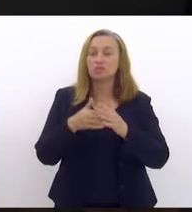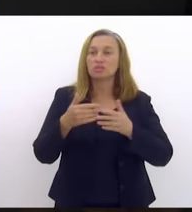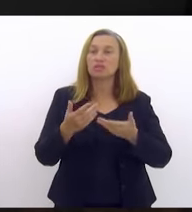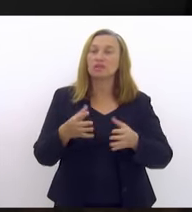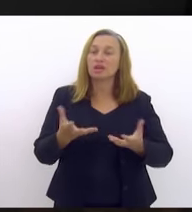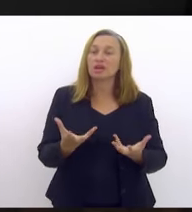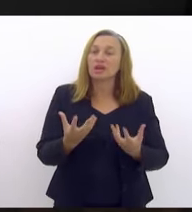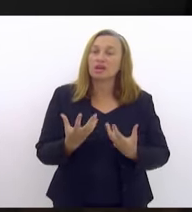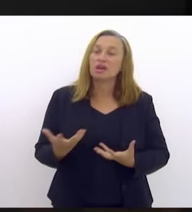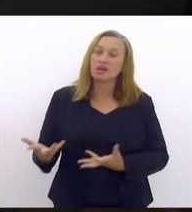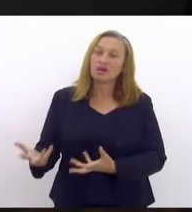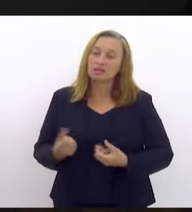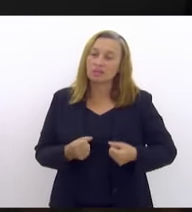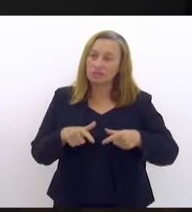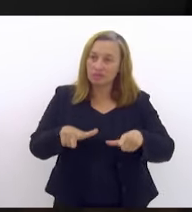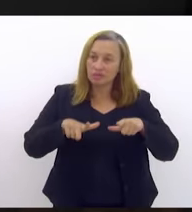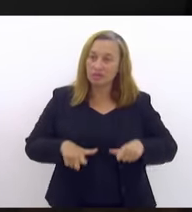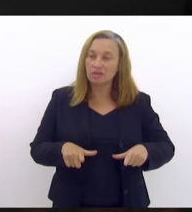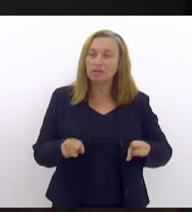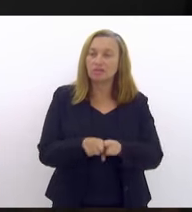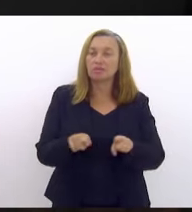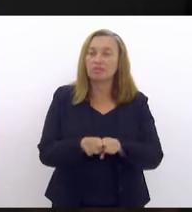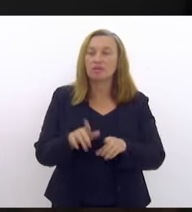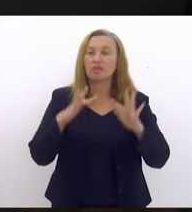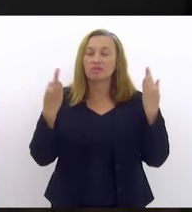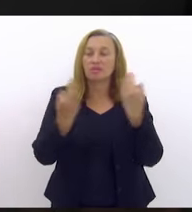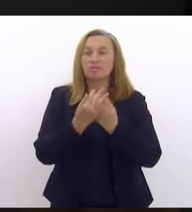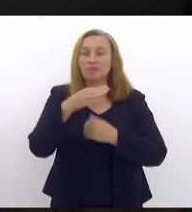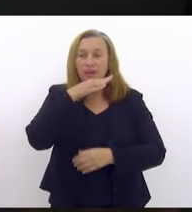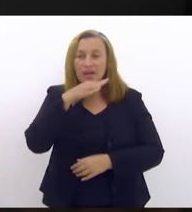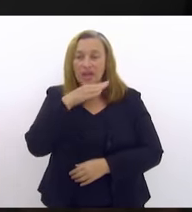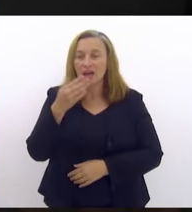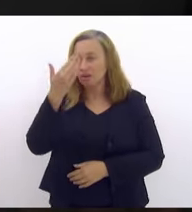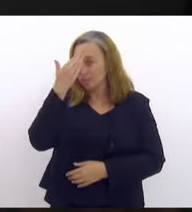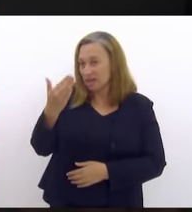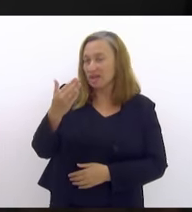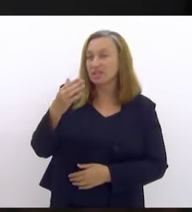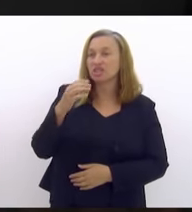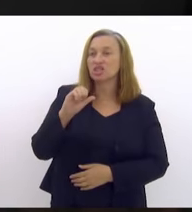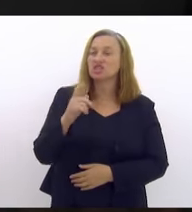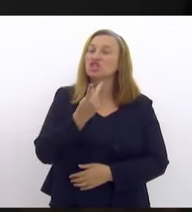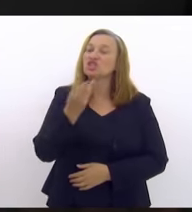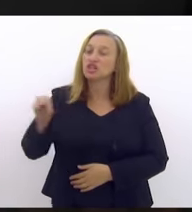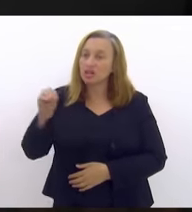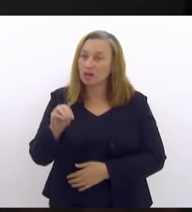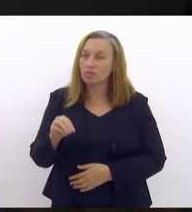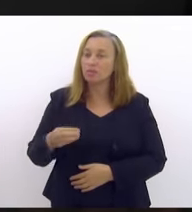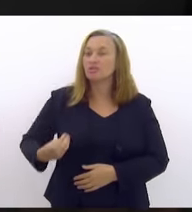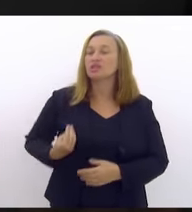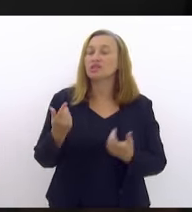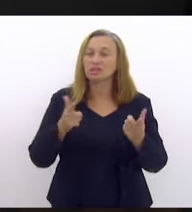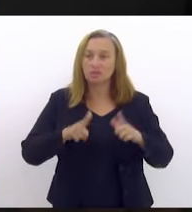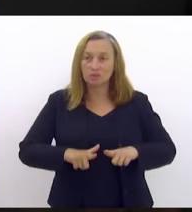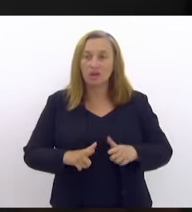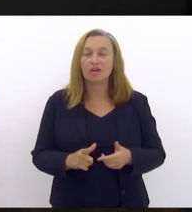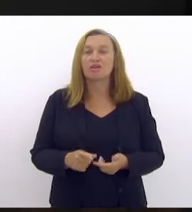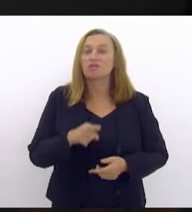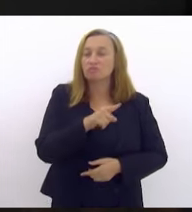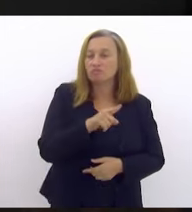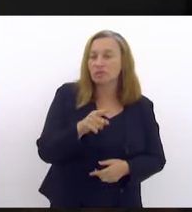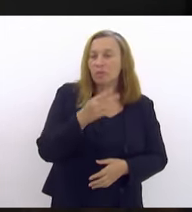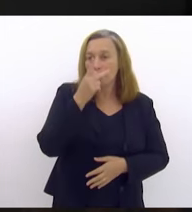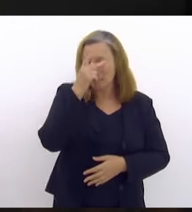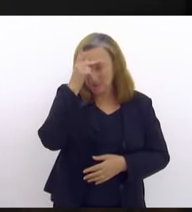toda a família de Mangaratiba. Agradeço muito, Chicão, por você estar aqui hoje presente. Você é uma